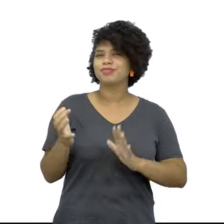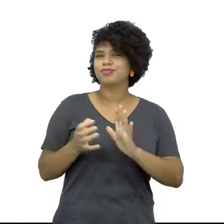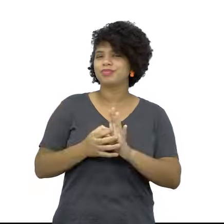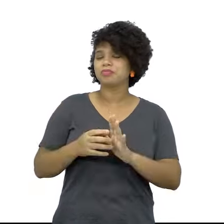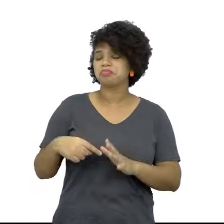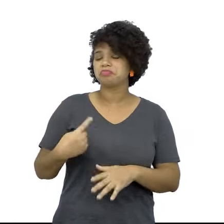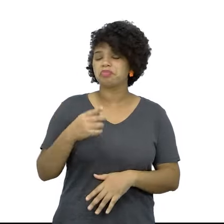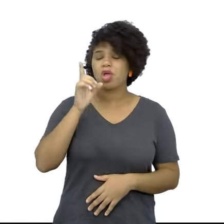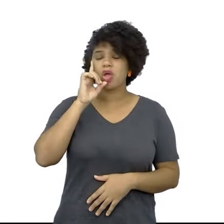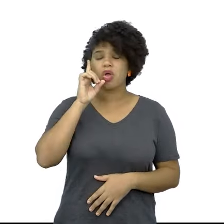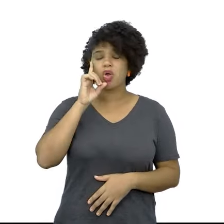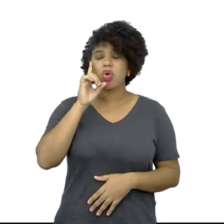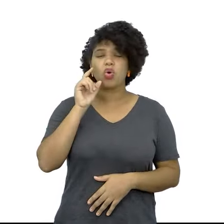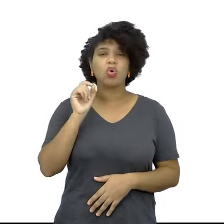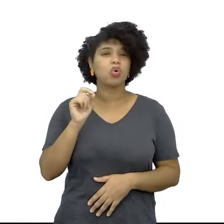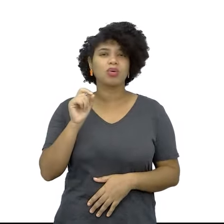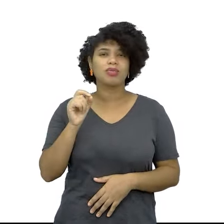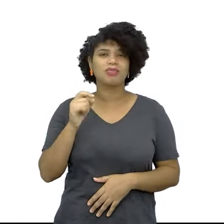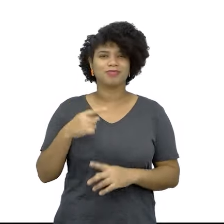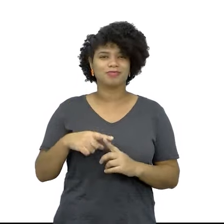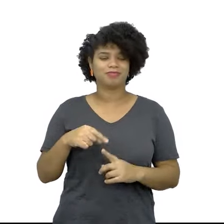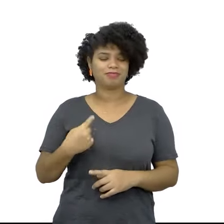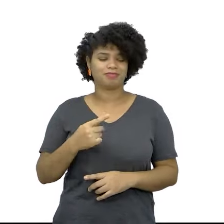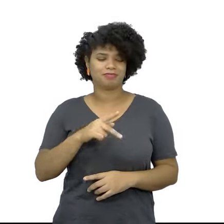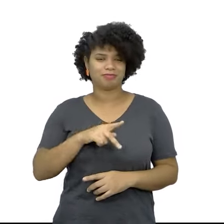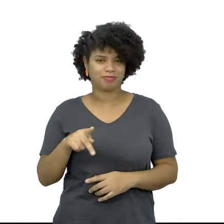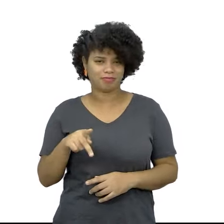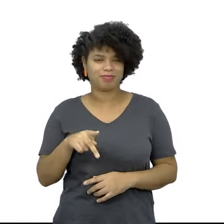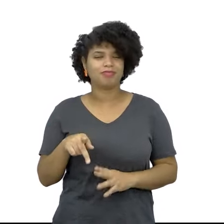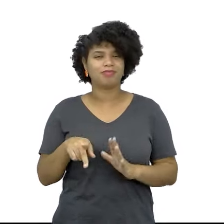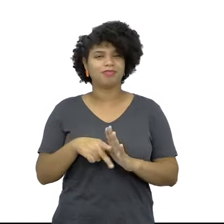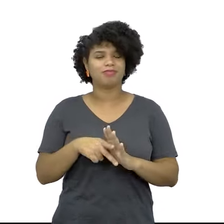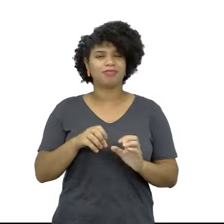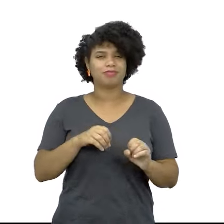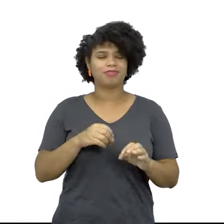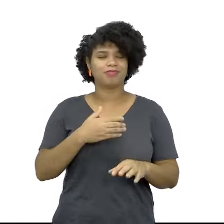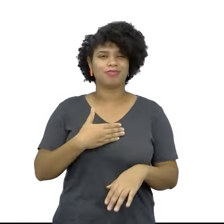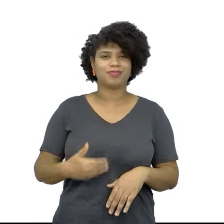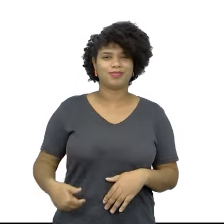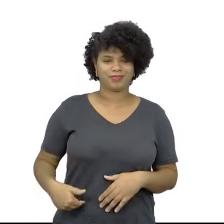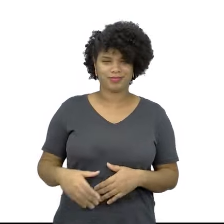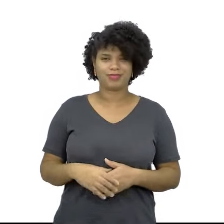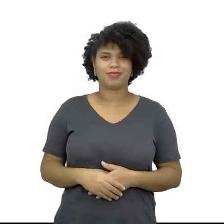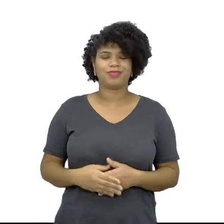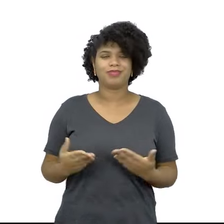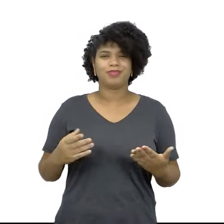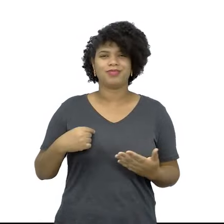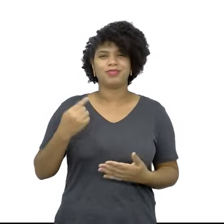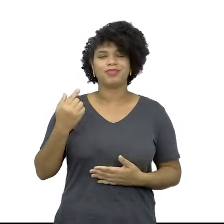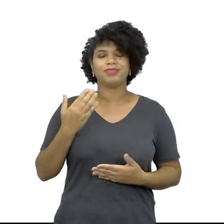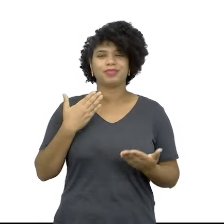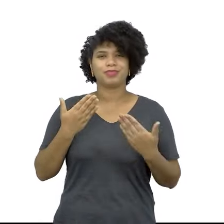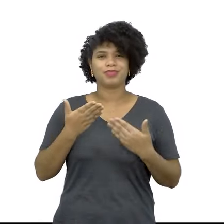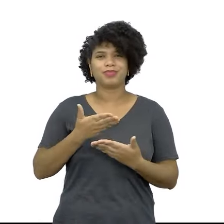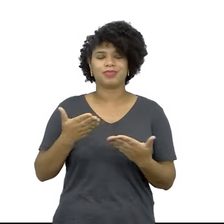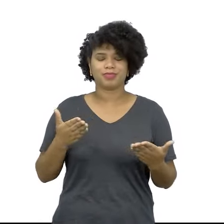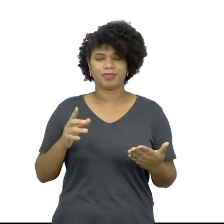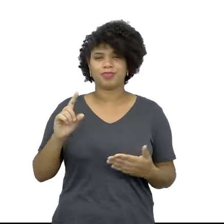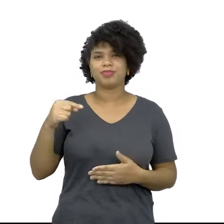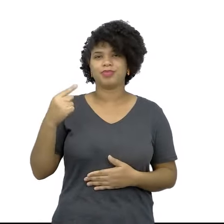nossa rotina enquanto professores e professoras da rede. Então, nós vamos falar um pouquinho a respeito disso